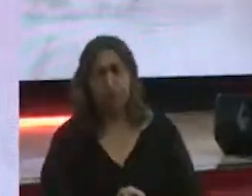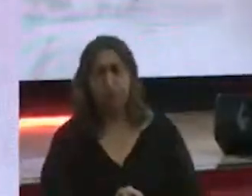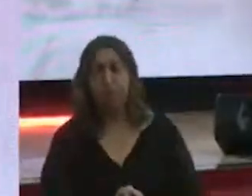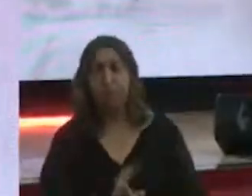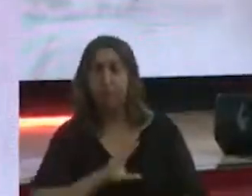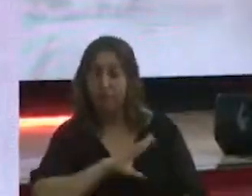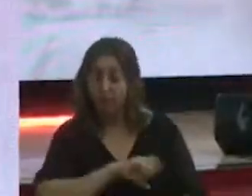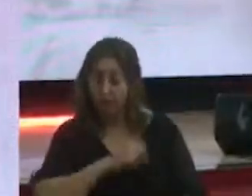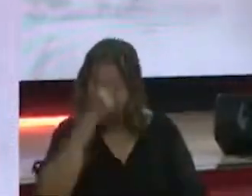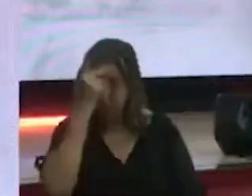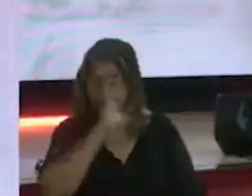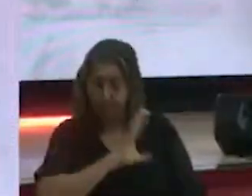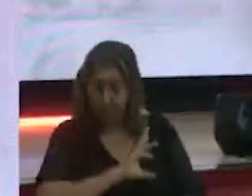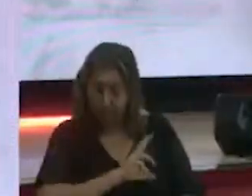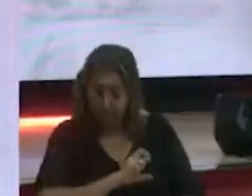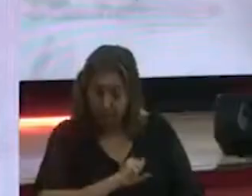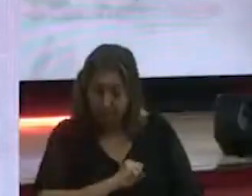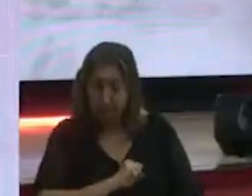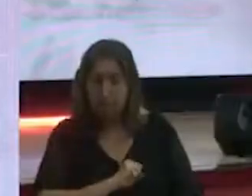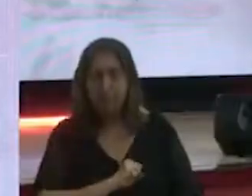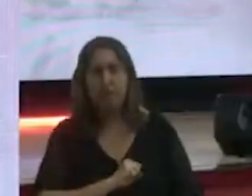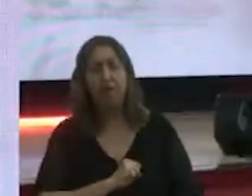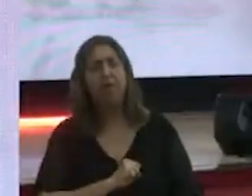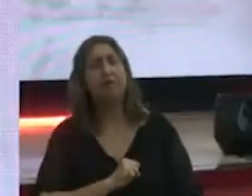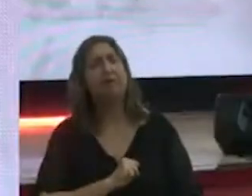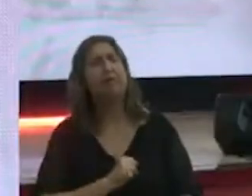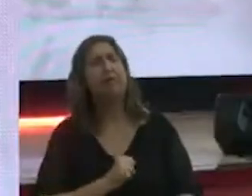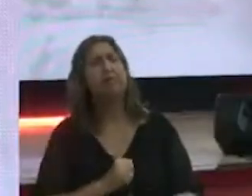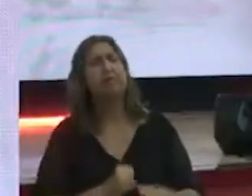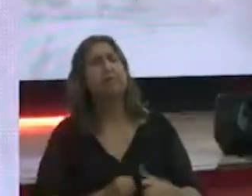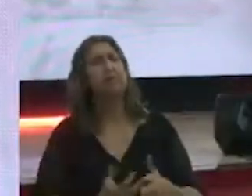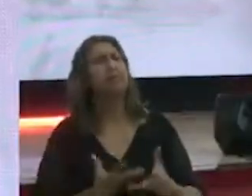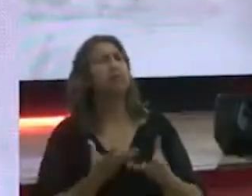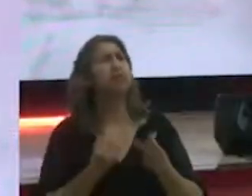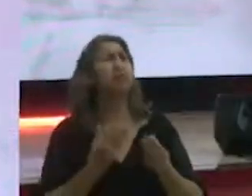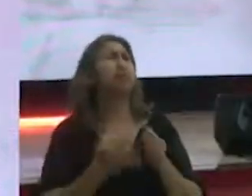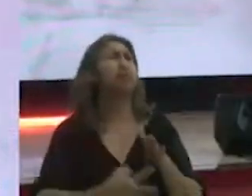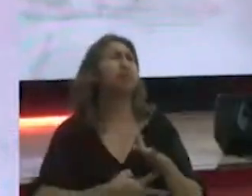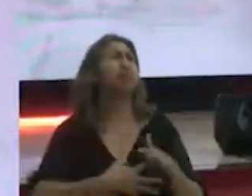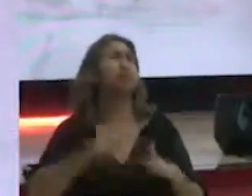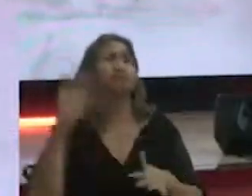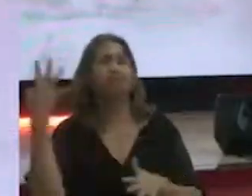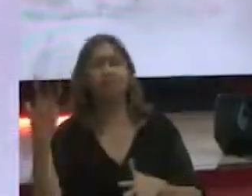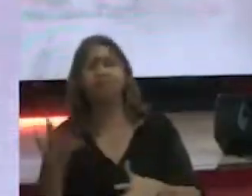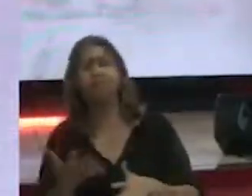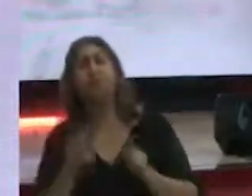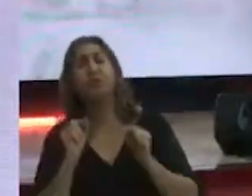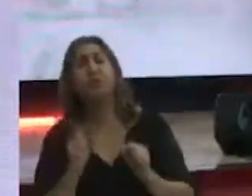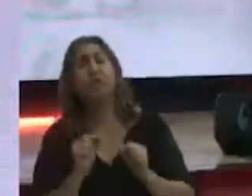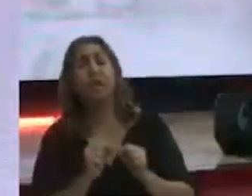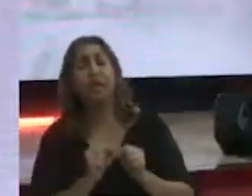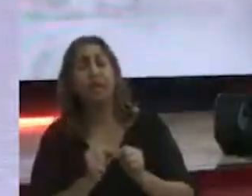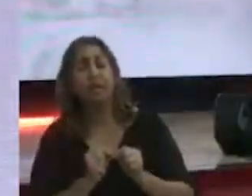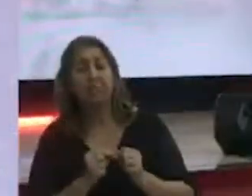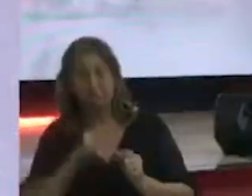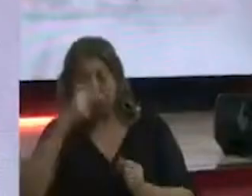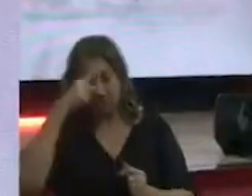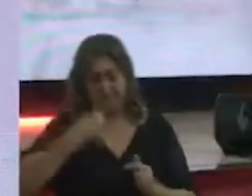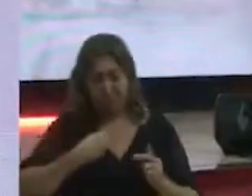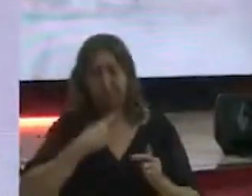quem ama muitas vezes abre mão da sua própria vontade pelo outro ou pela